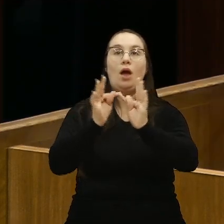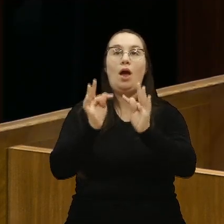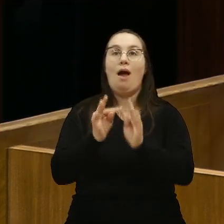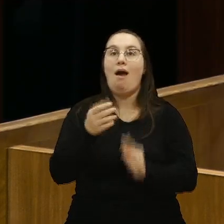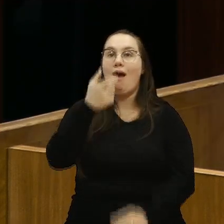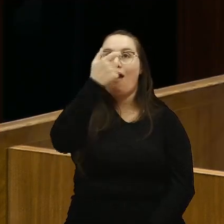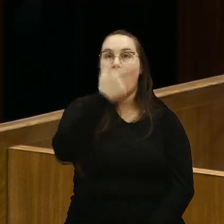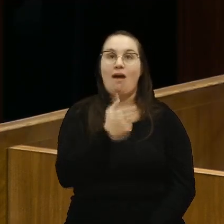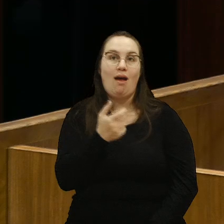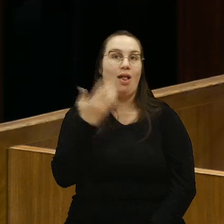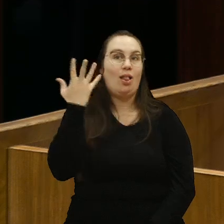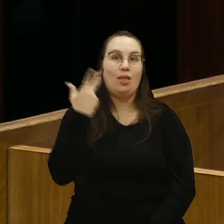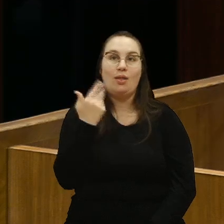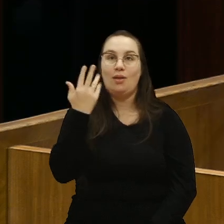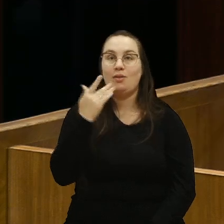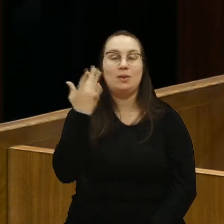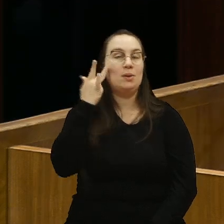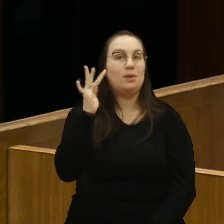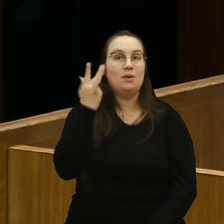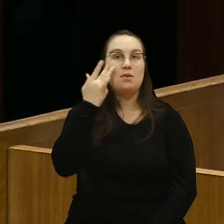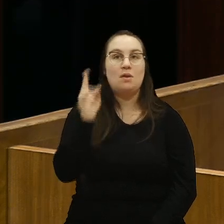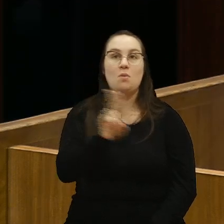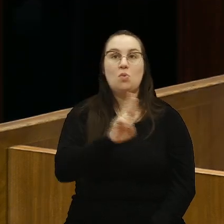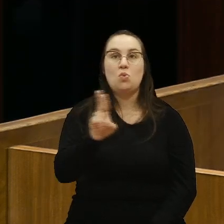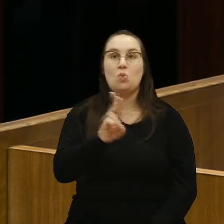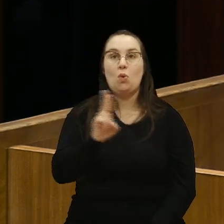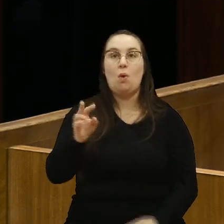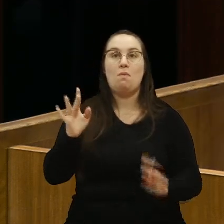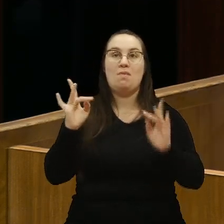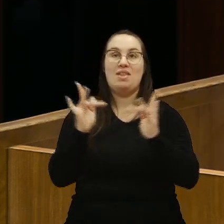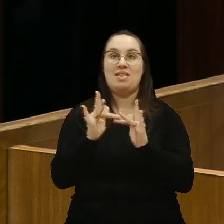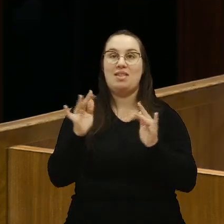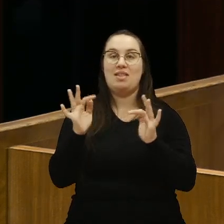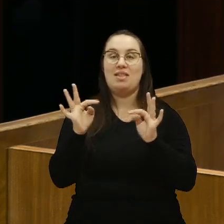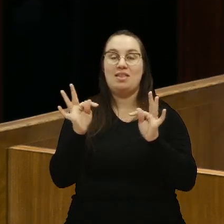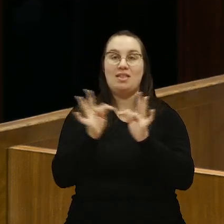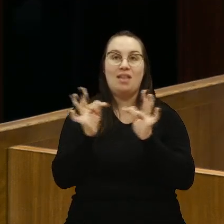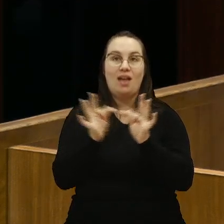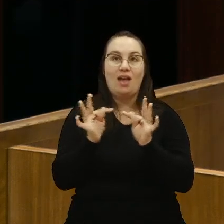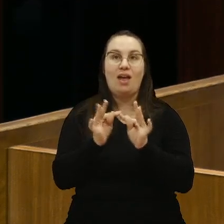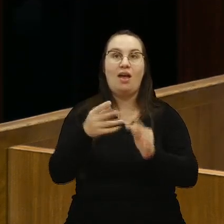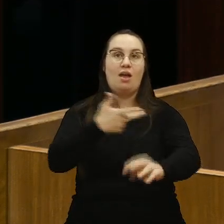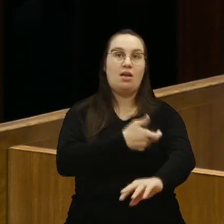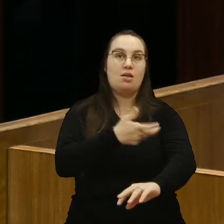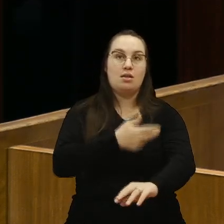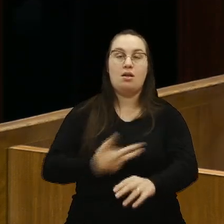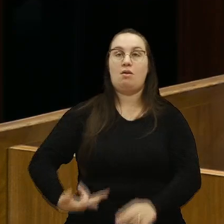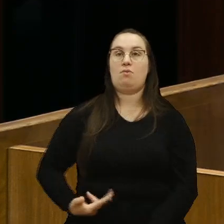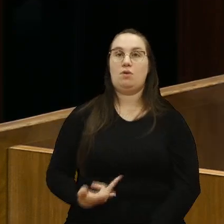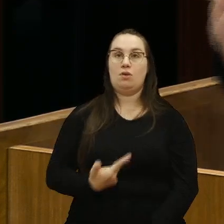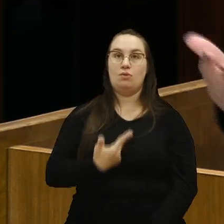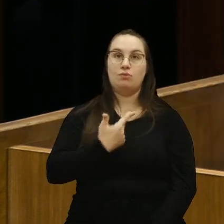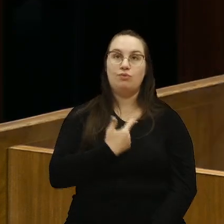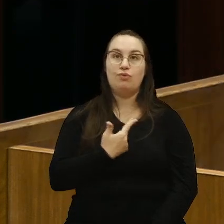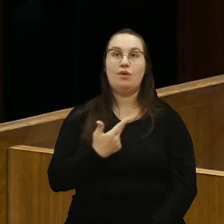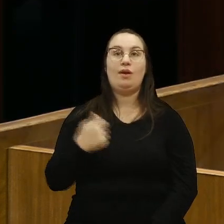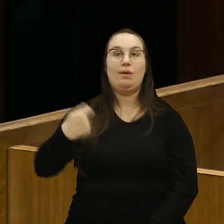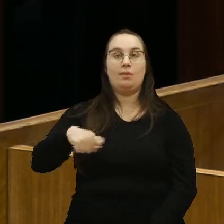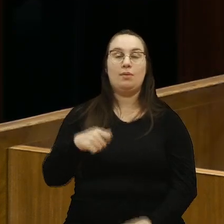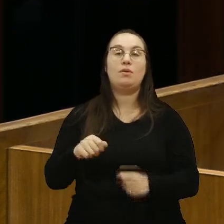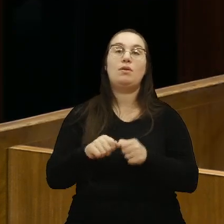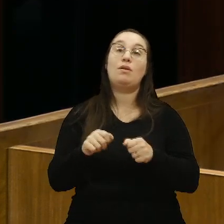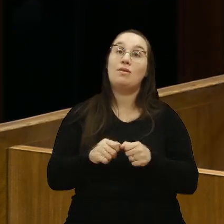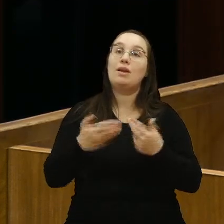pessoas, normalmente, não sabem os termos técnicos dos exames, das cirurgias, que elas precisam